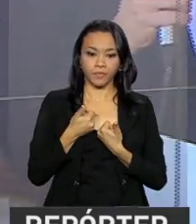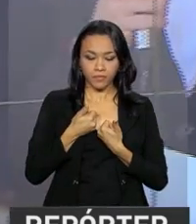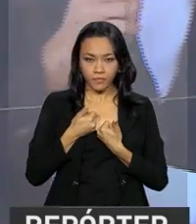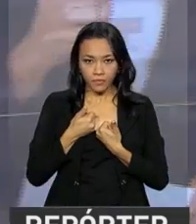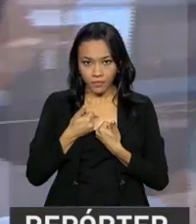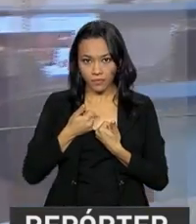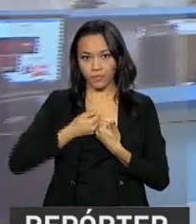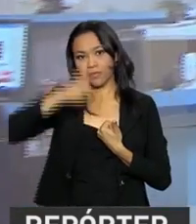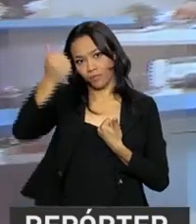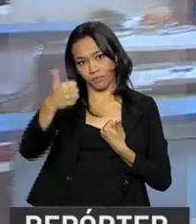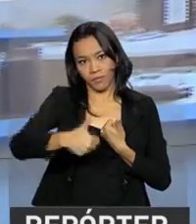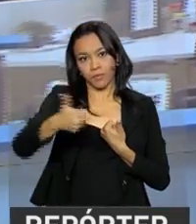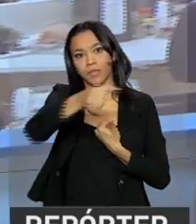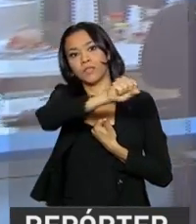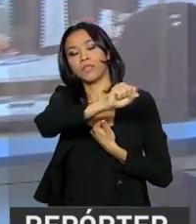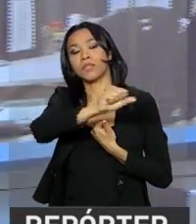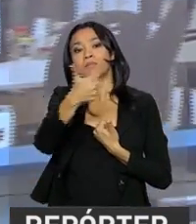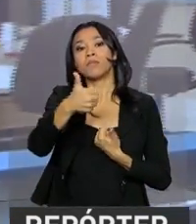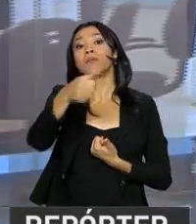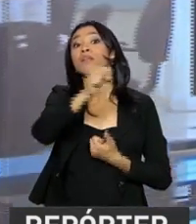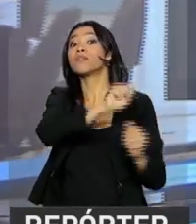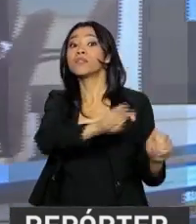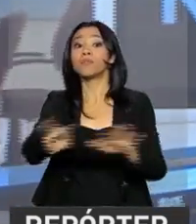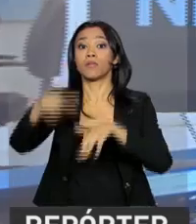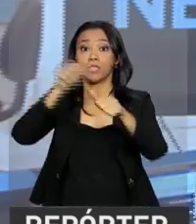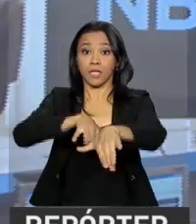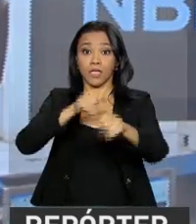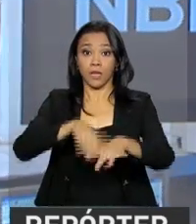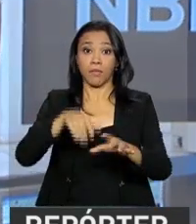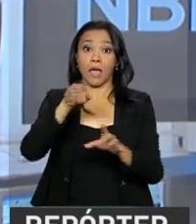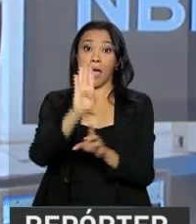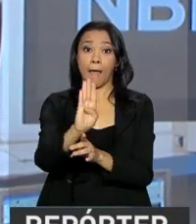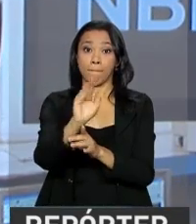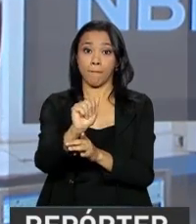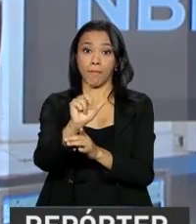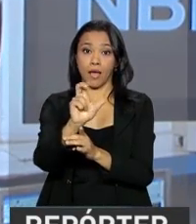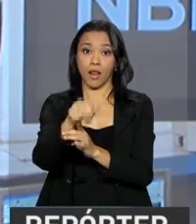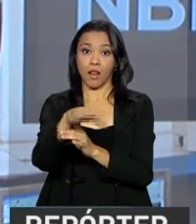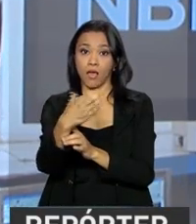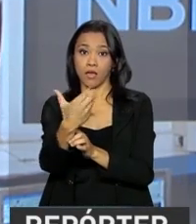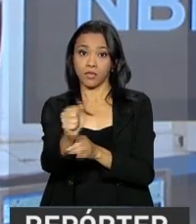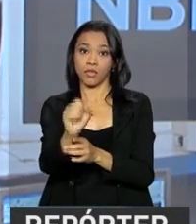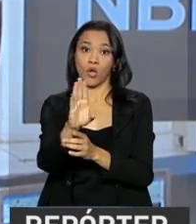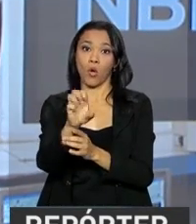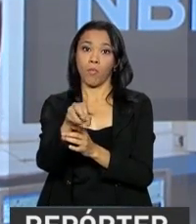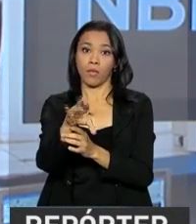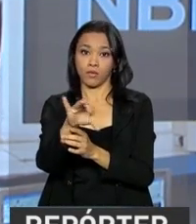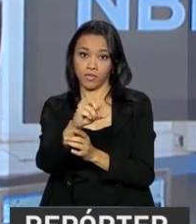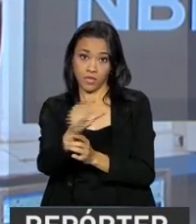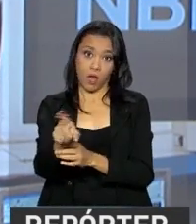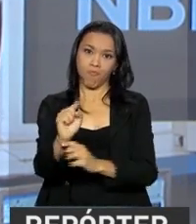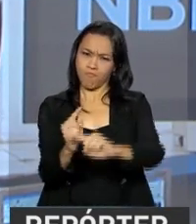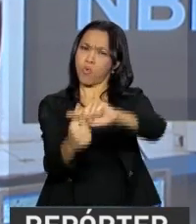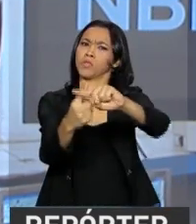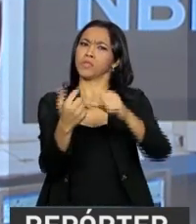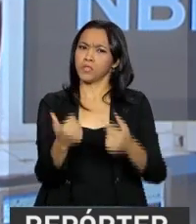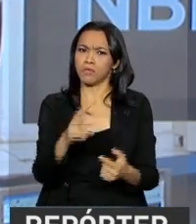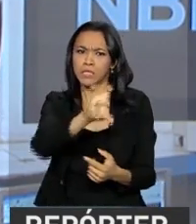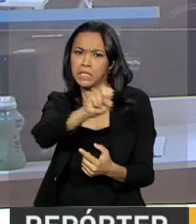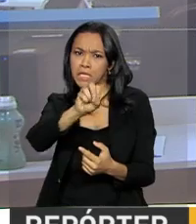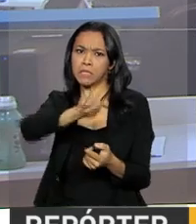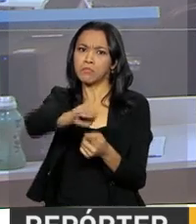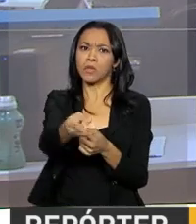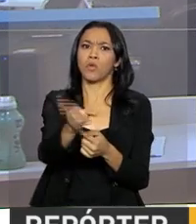e na primeira semana de Setembro a balança comercial brasileira já aponta um sal positivo de quase 500 Milhões de